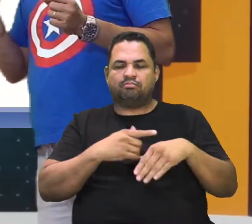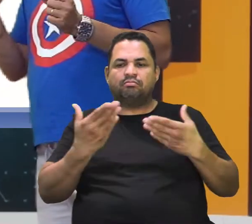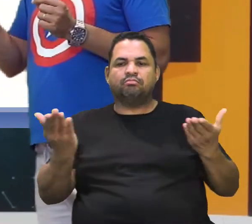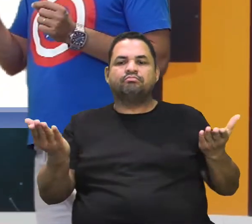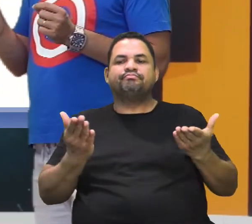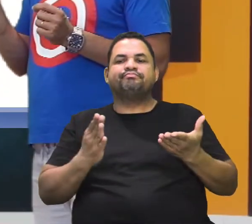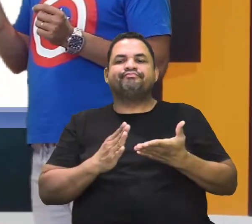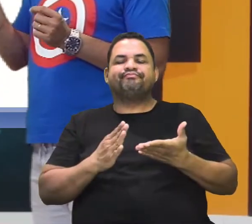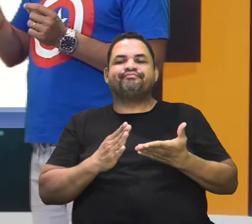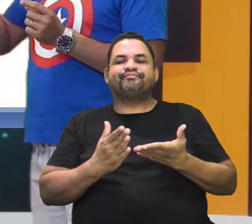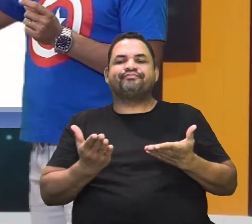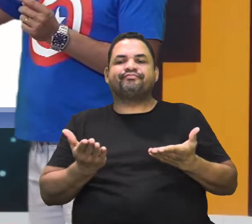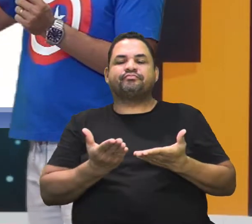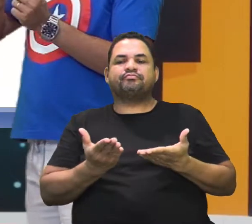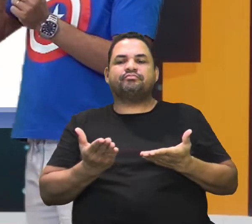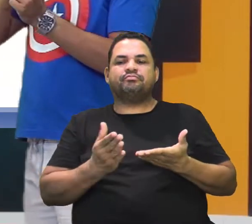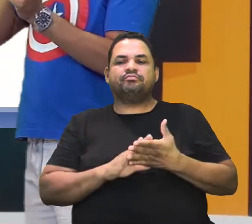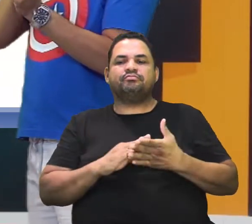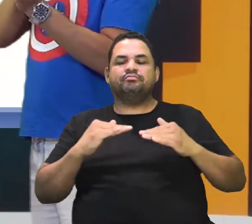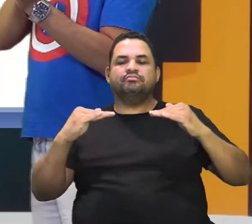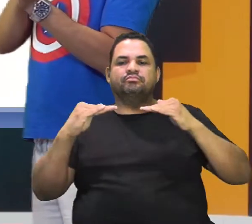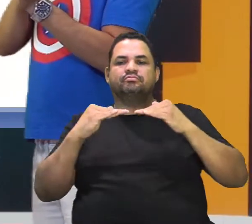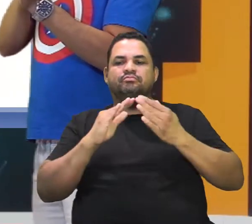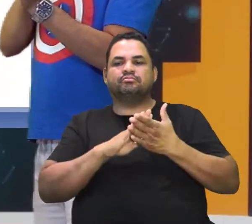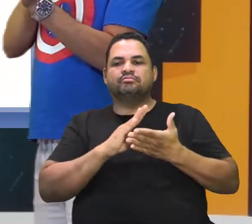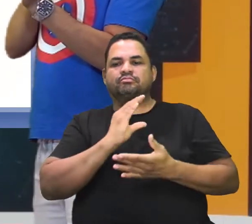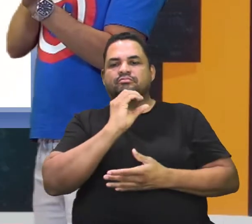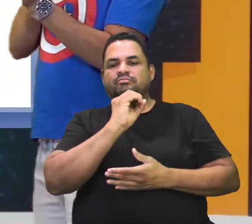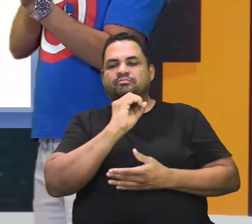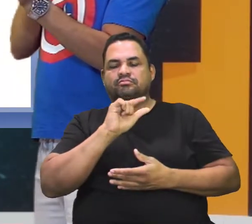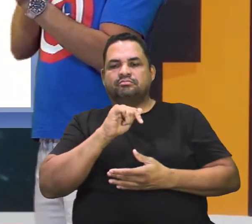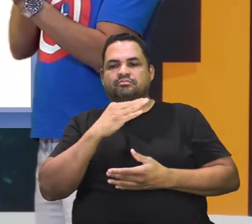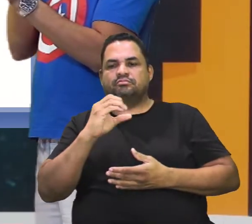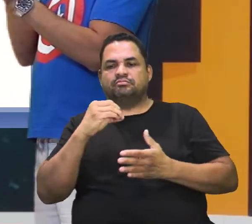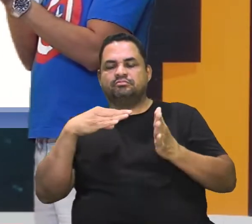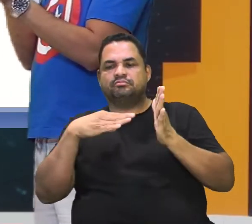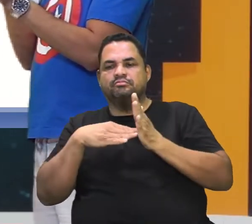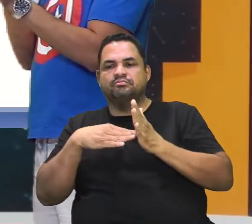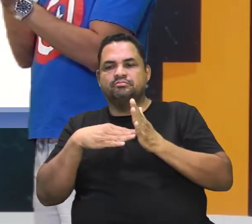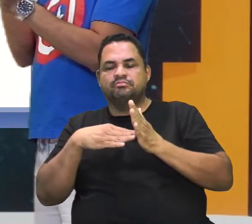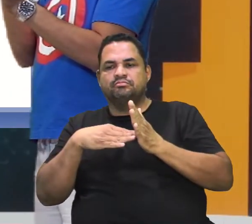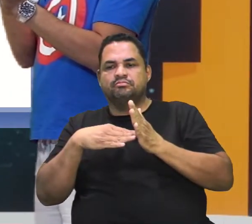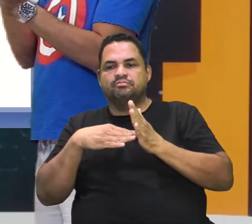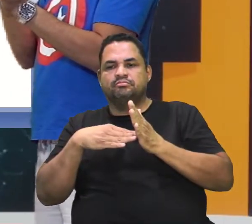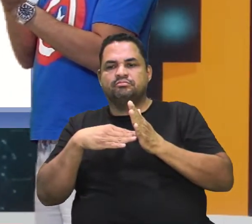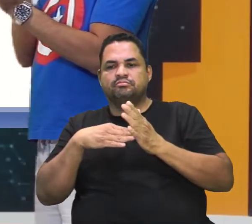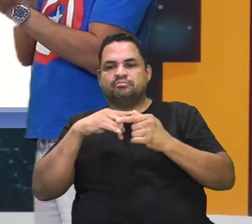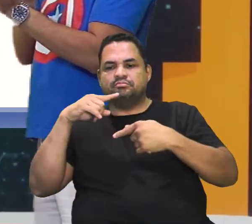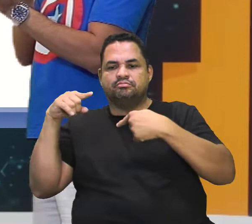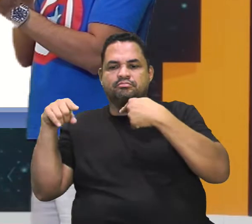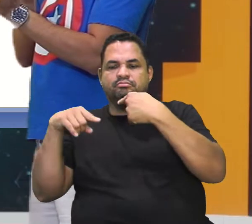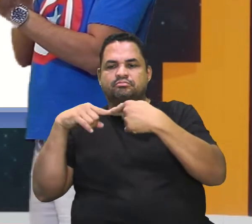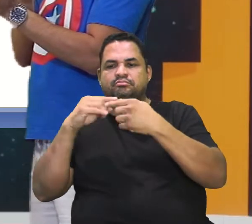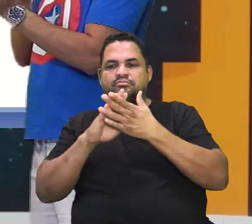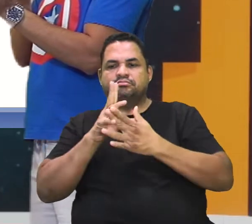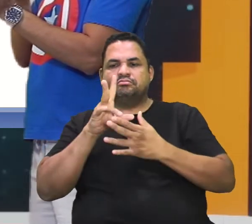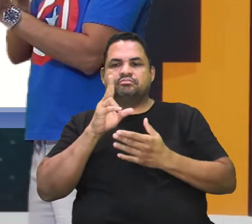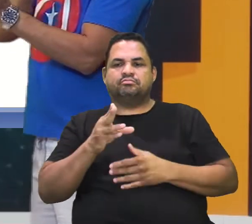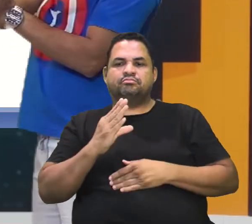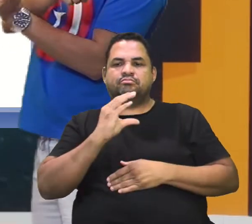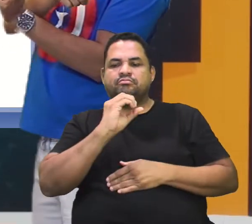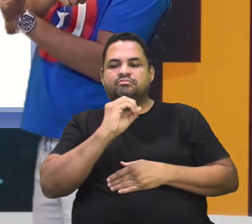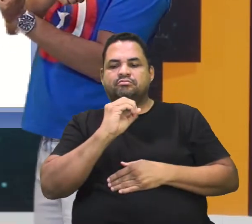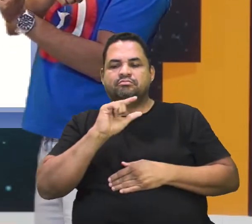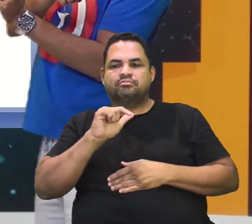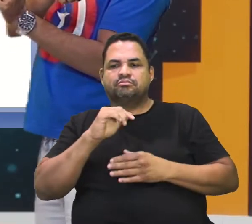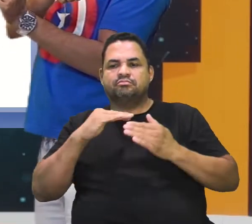parâmetro lá, porque lá nós sabemos que o parâmetro da origem 00 até o ponto do foco era igual do